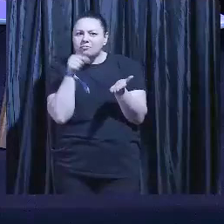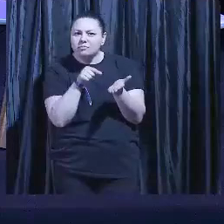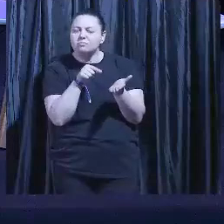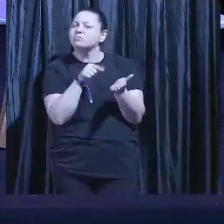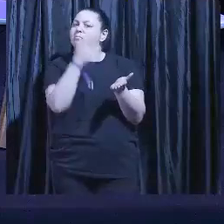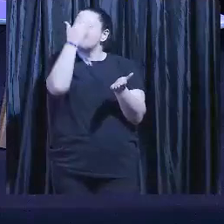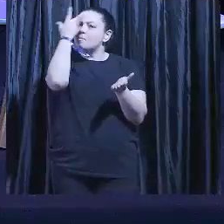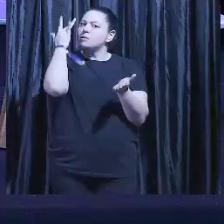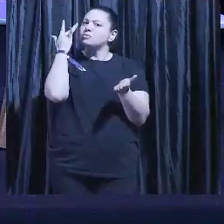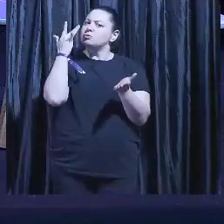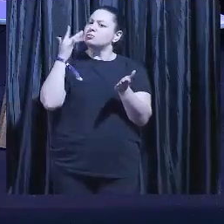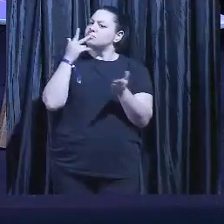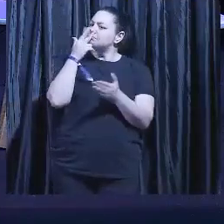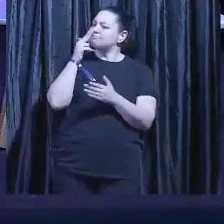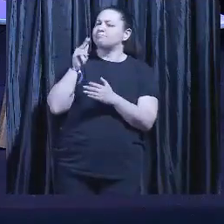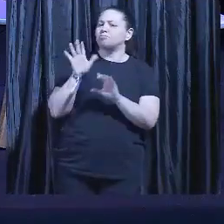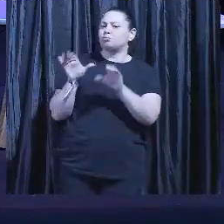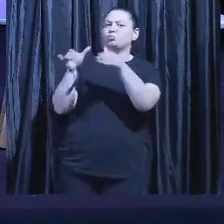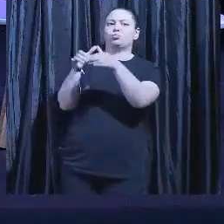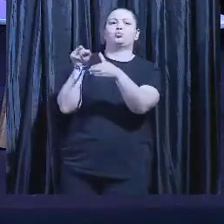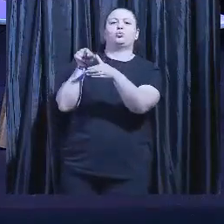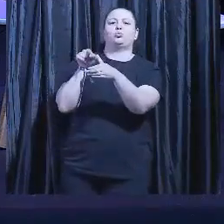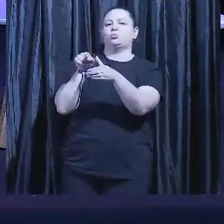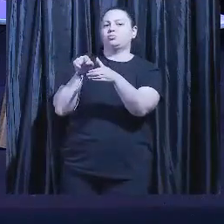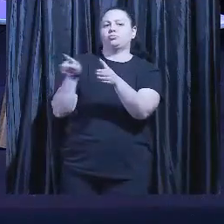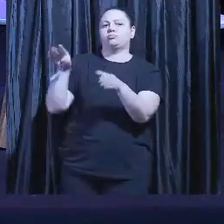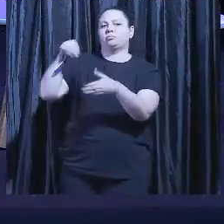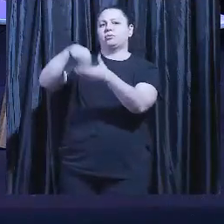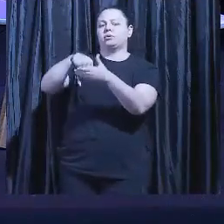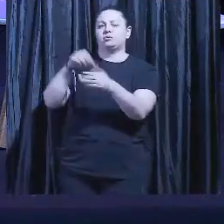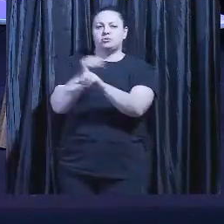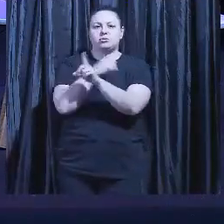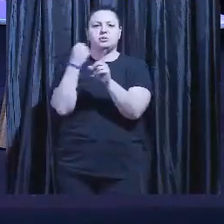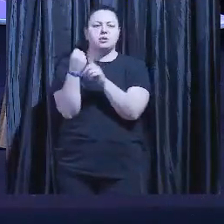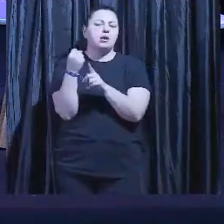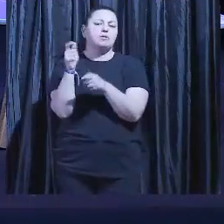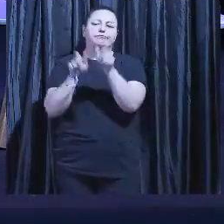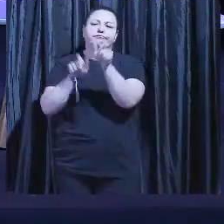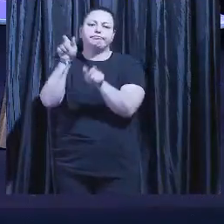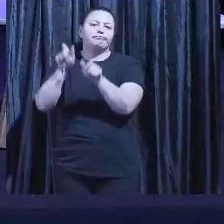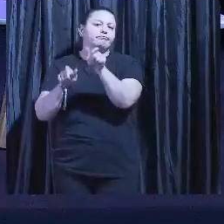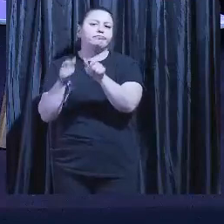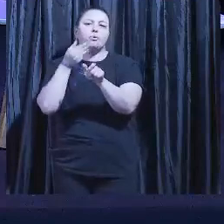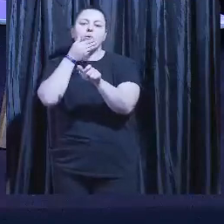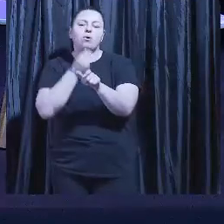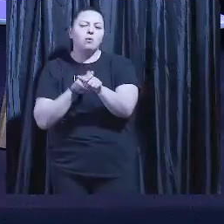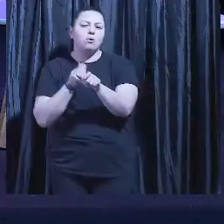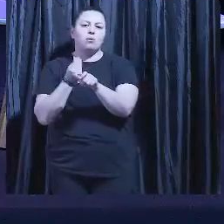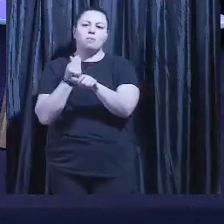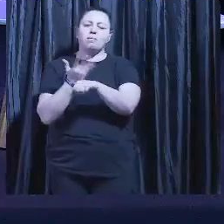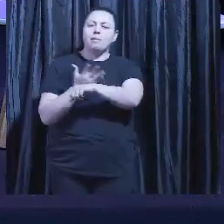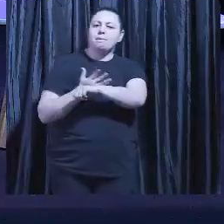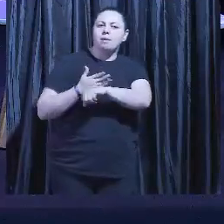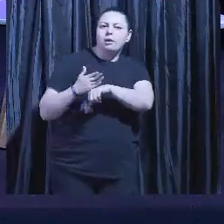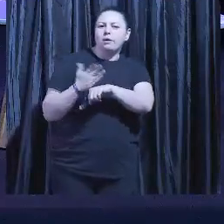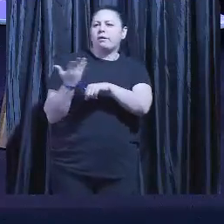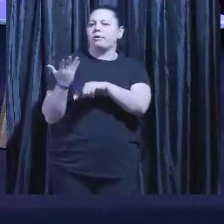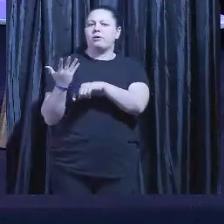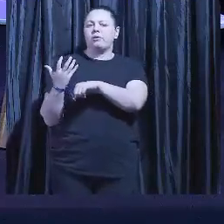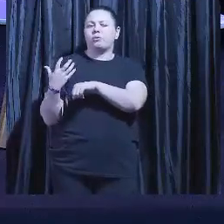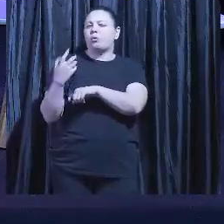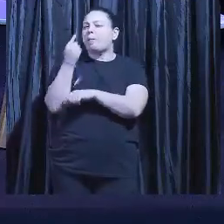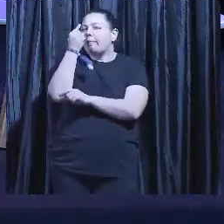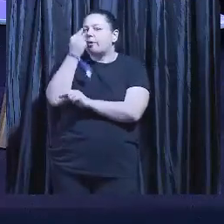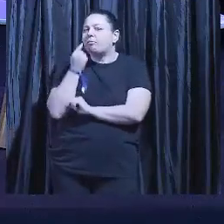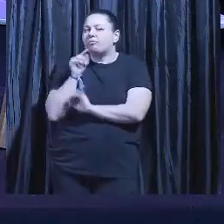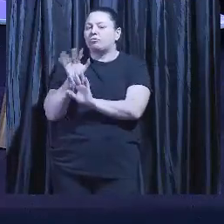muito específica na sociedade. Era basicamente um grupo de homem branco, muito careta, conservador. E